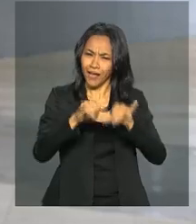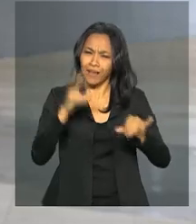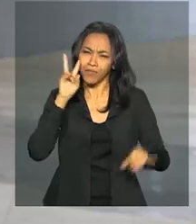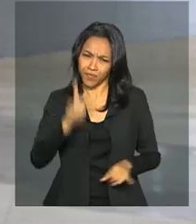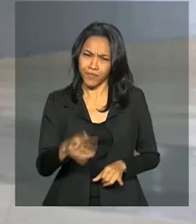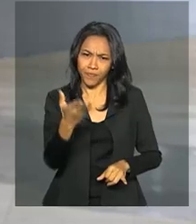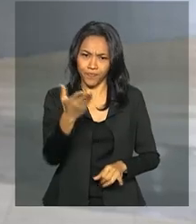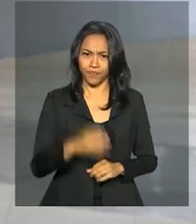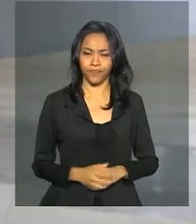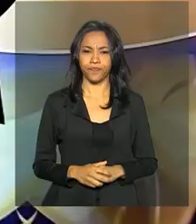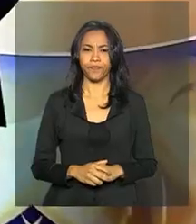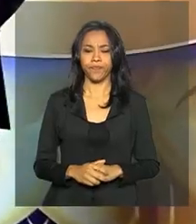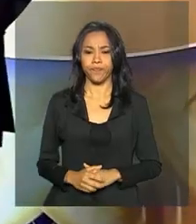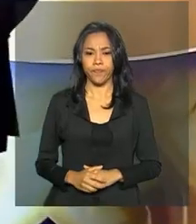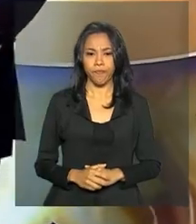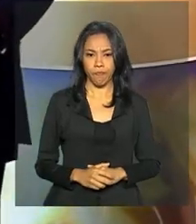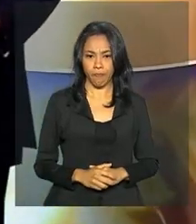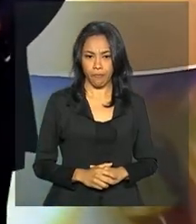Vamos ver.